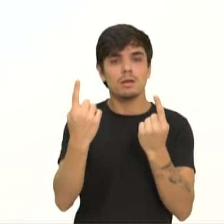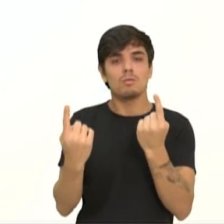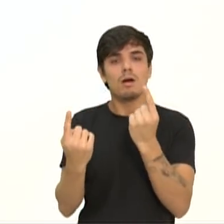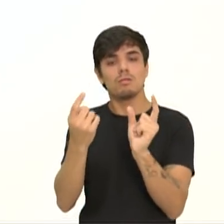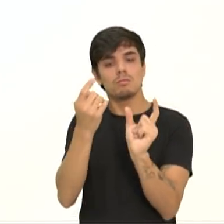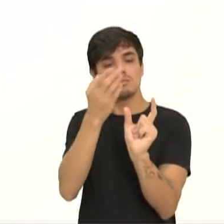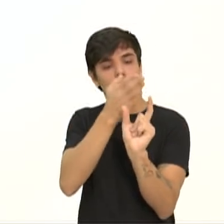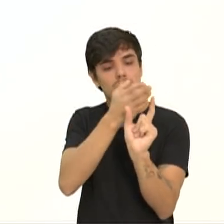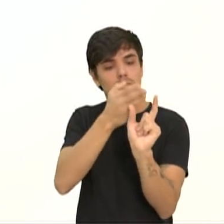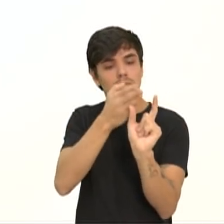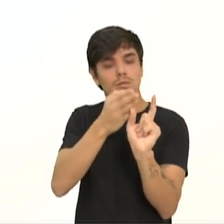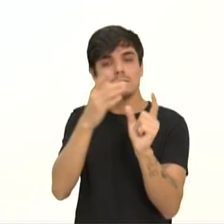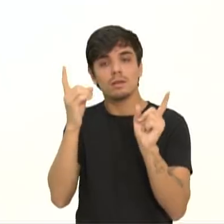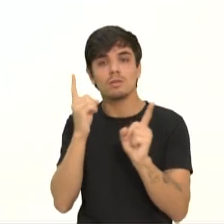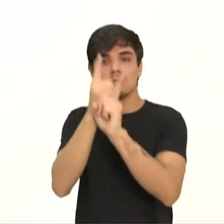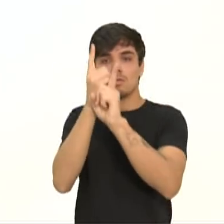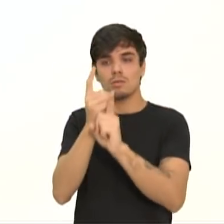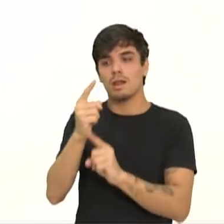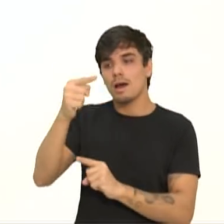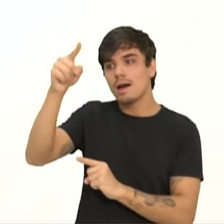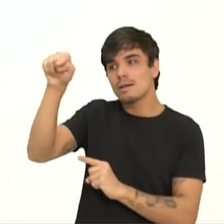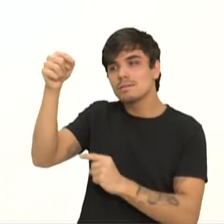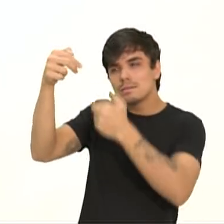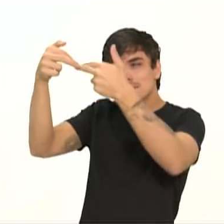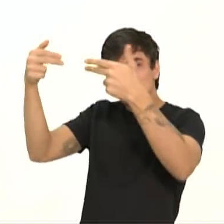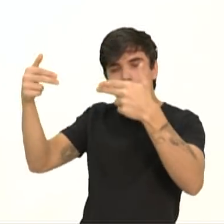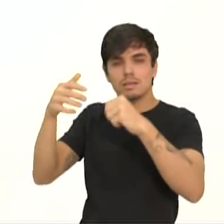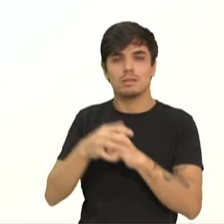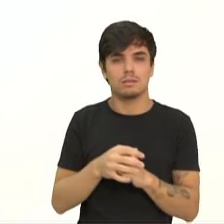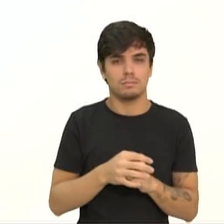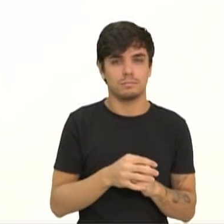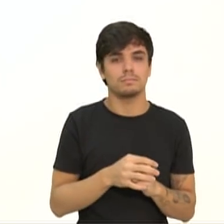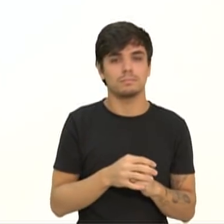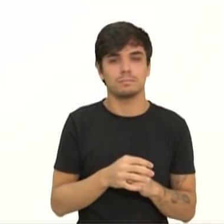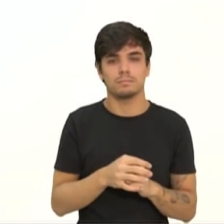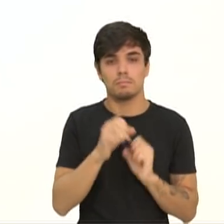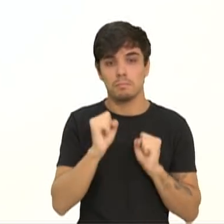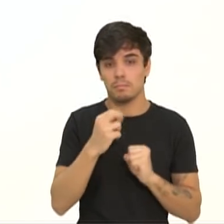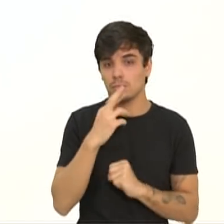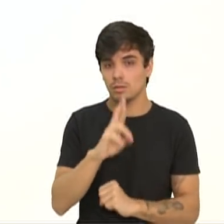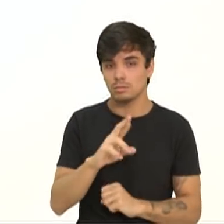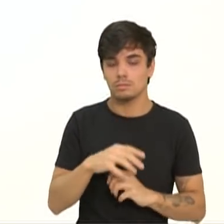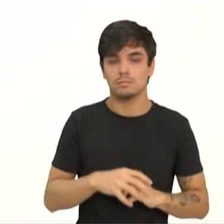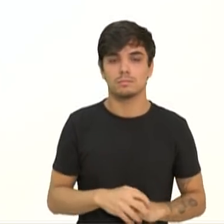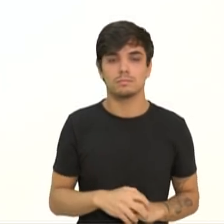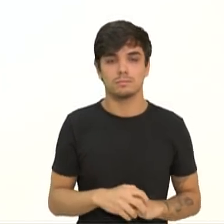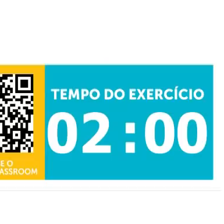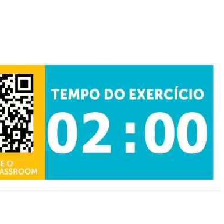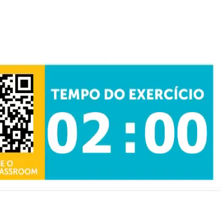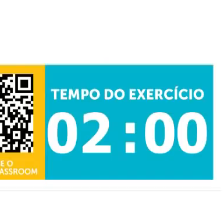o acento. Na última, na penúltima ou na antepenúltima? Pode responder.